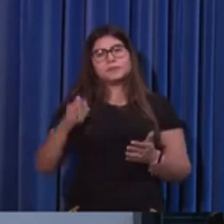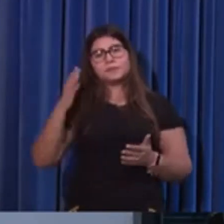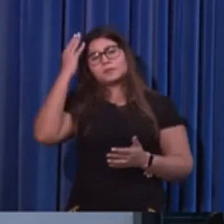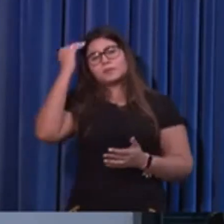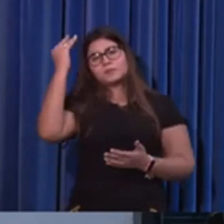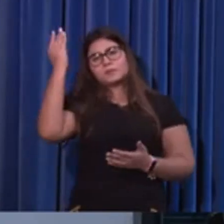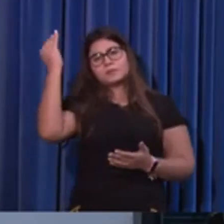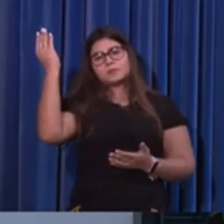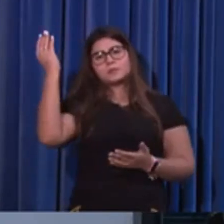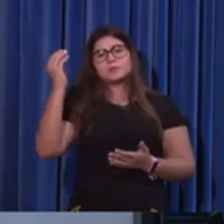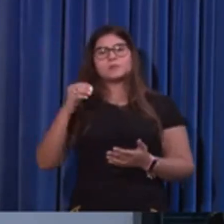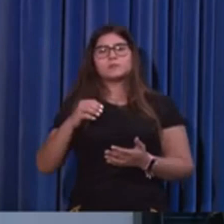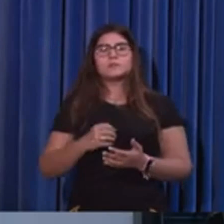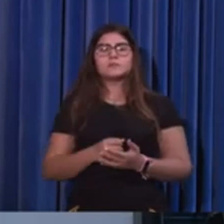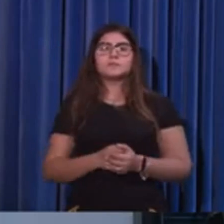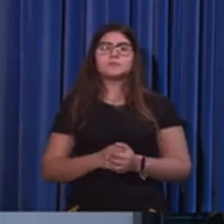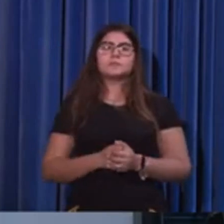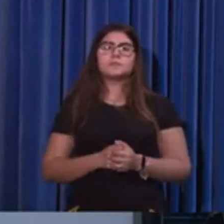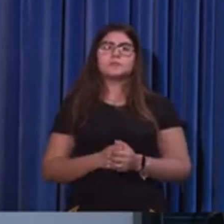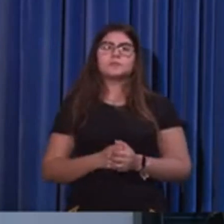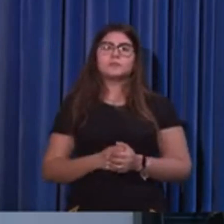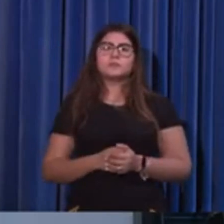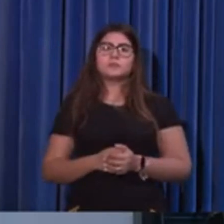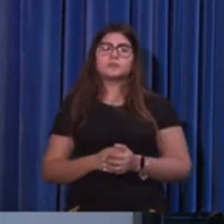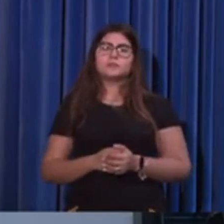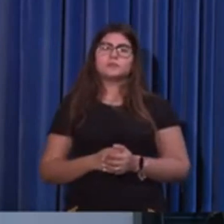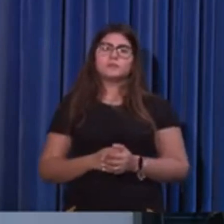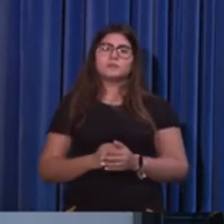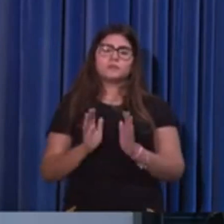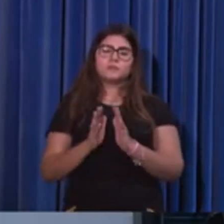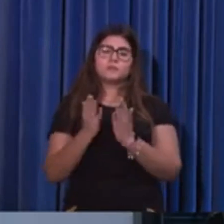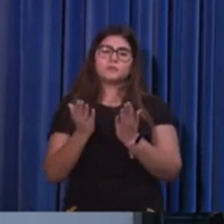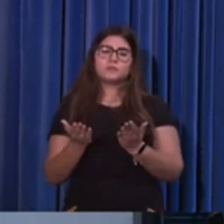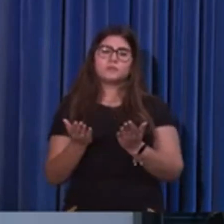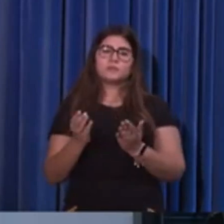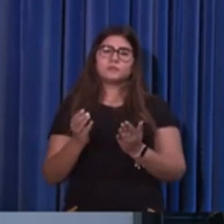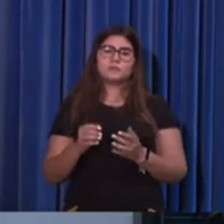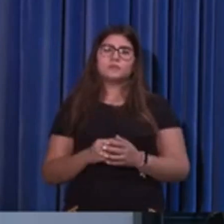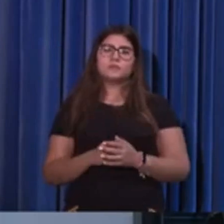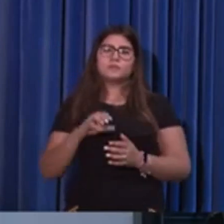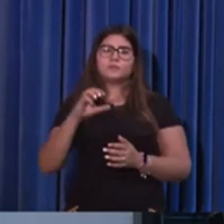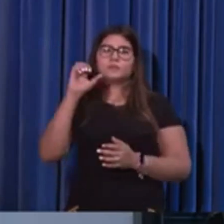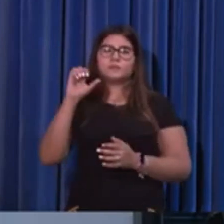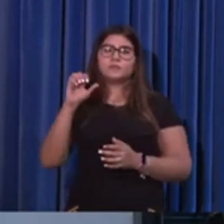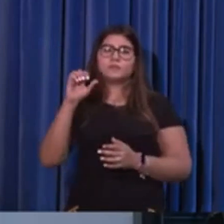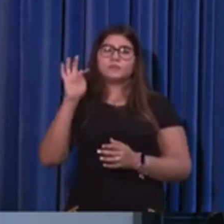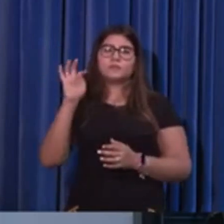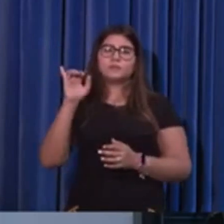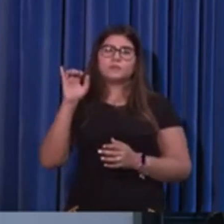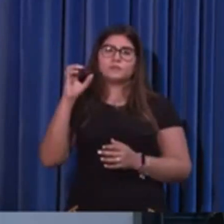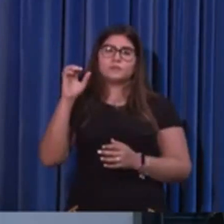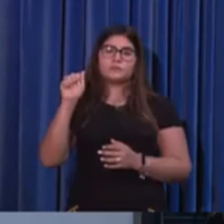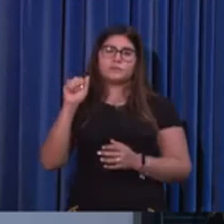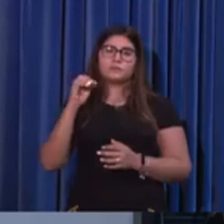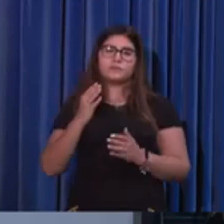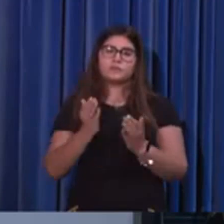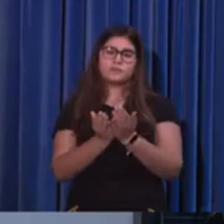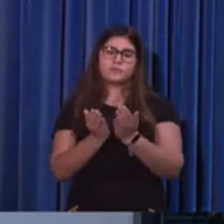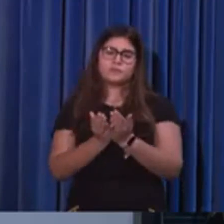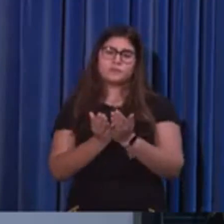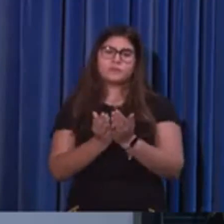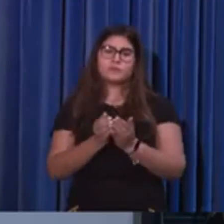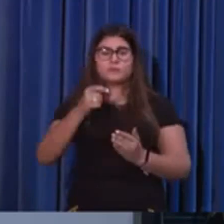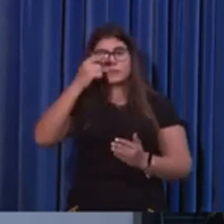Cristã, um livrinho da editora Cultura Cristã. Então agora nós vemos, seguindo no texto do nosso boletim, o